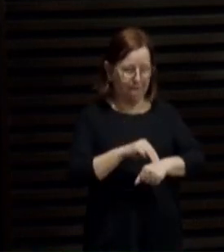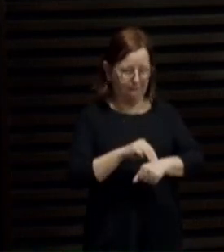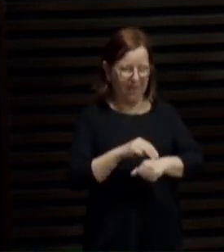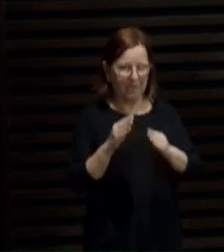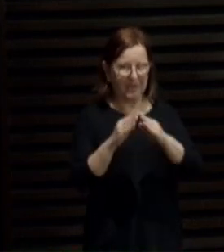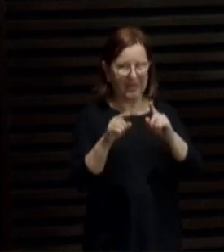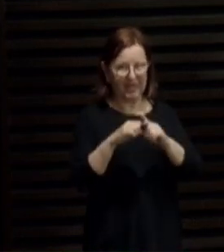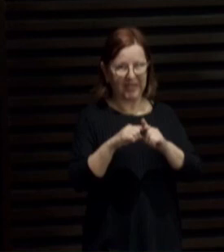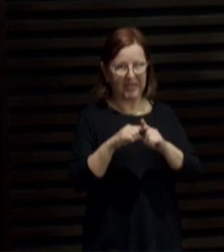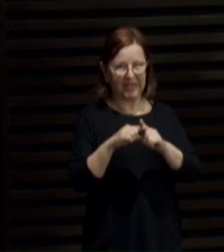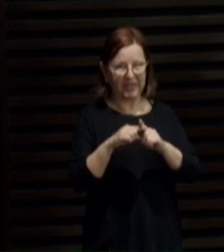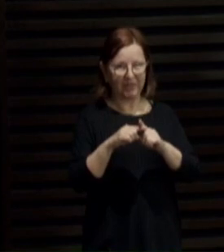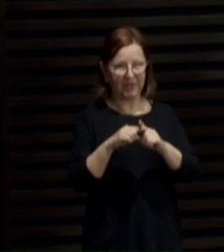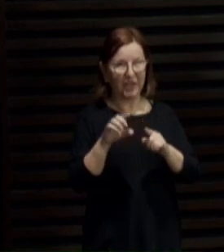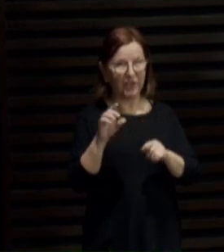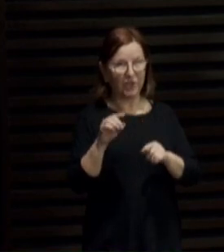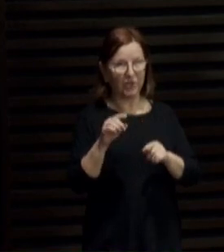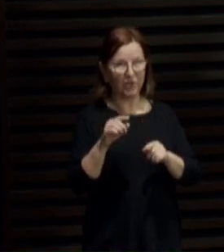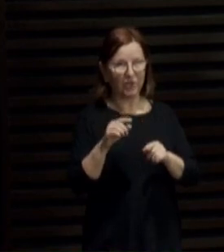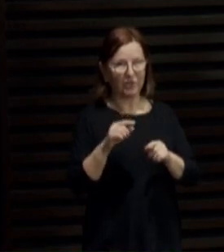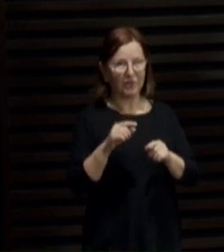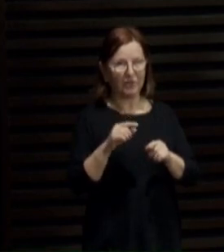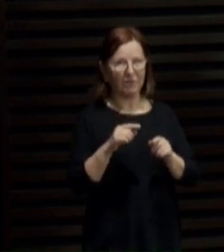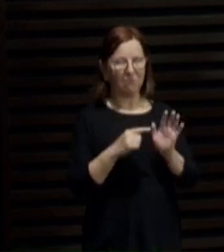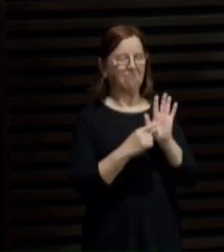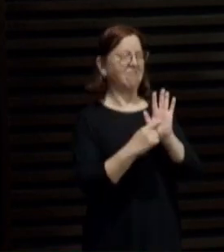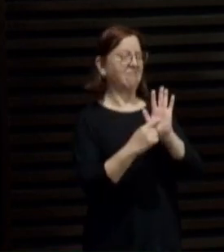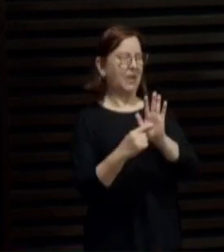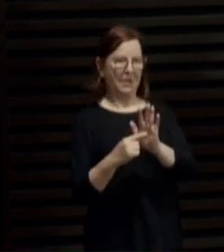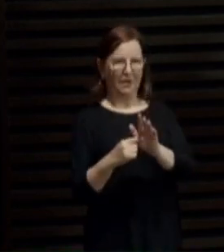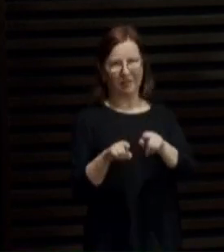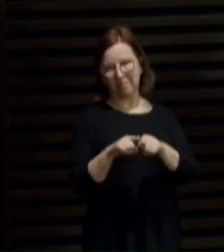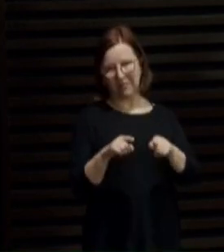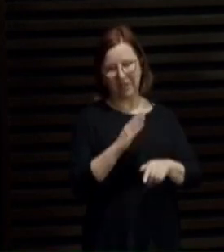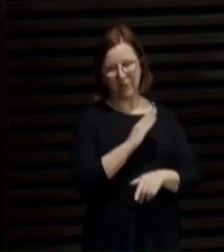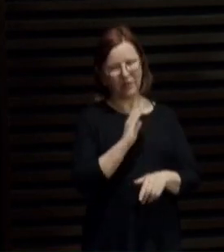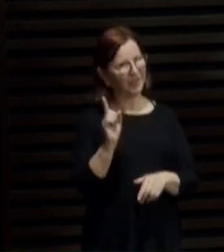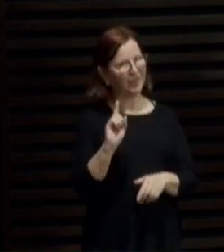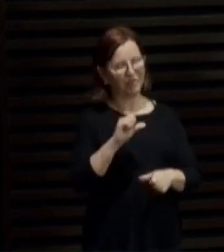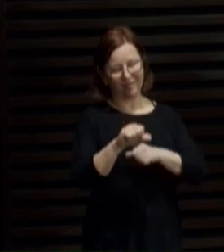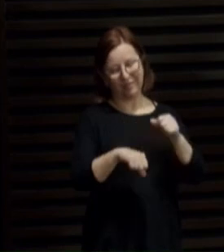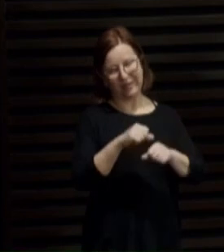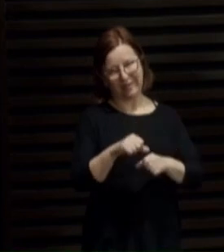lavados. Por isso é necessário todo cuidado com a disciplina na